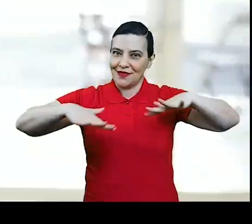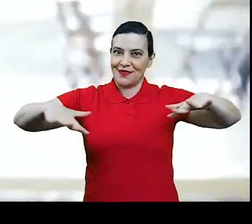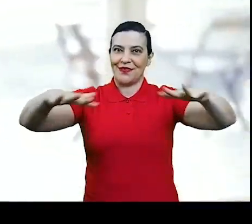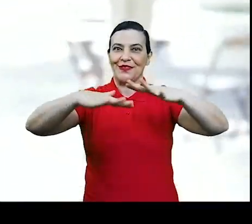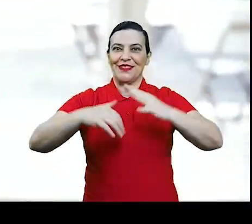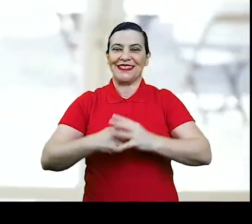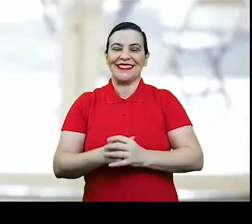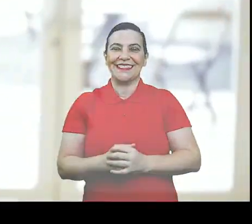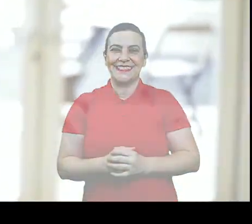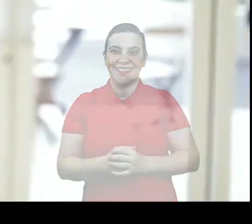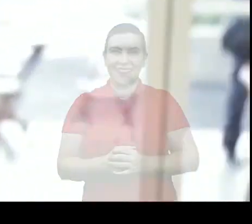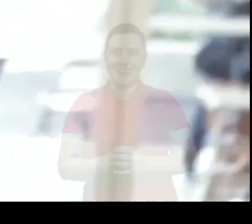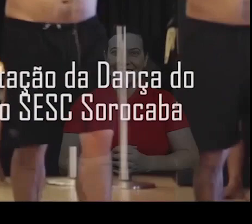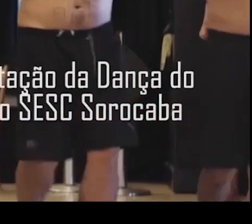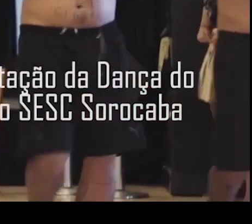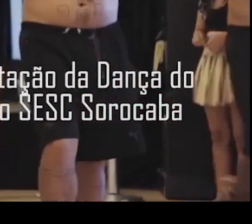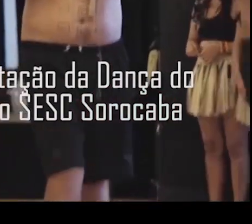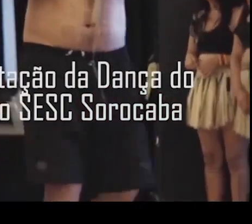comunidades.